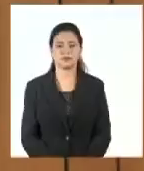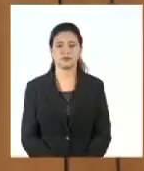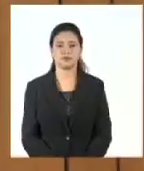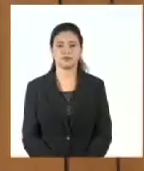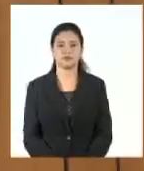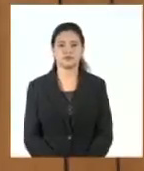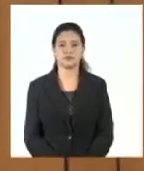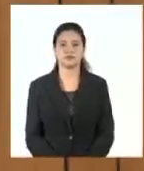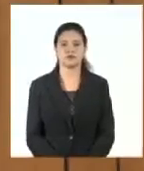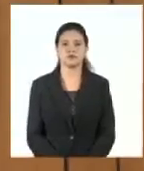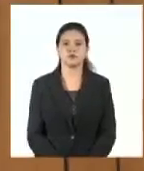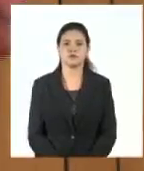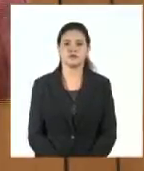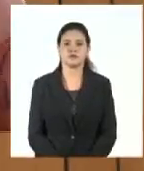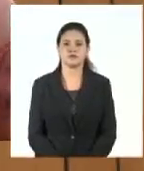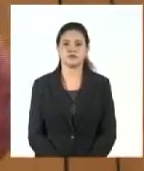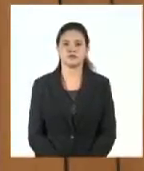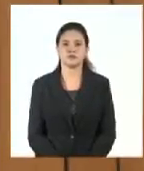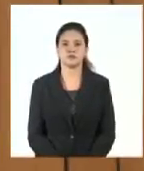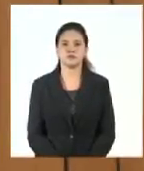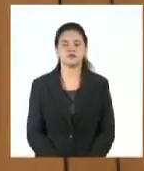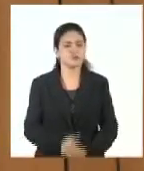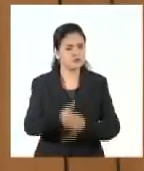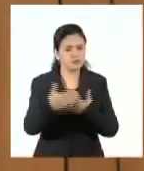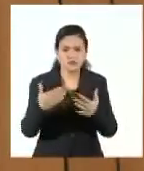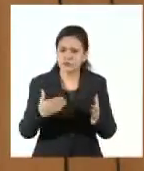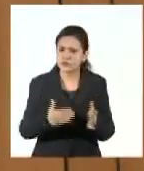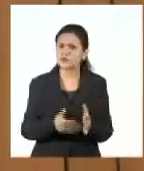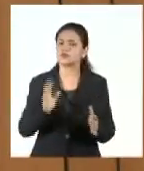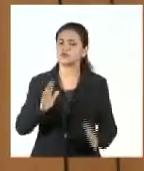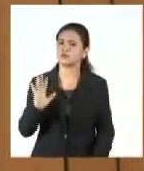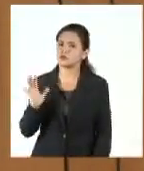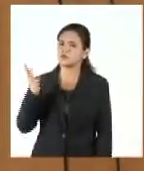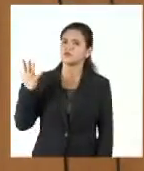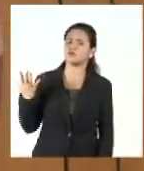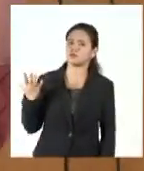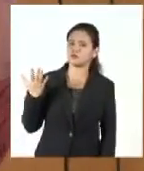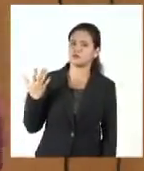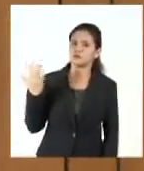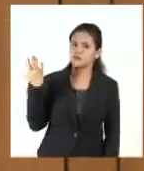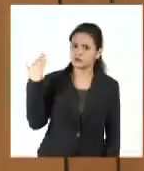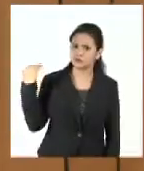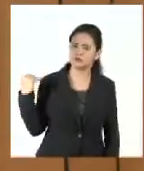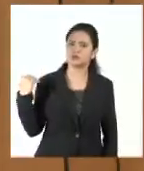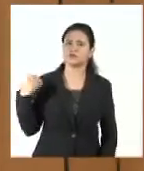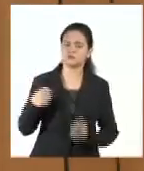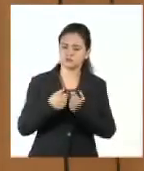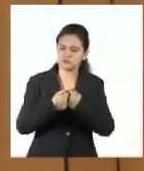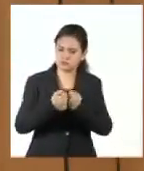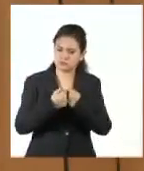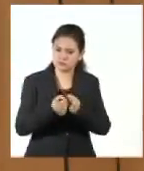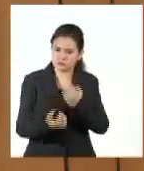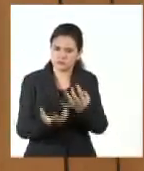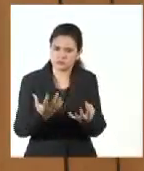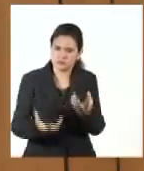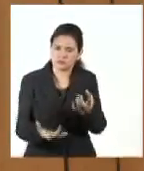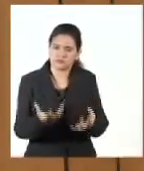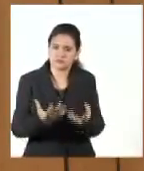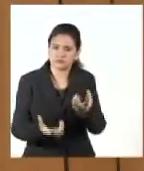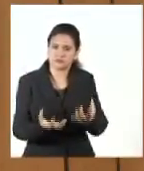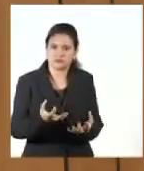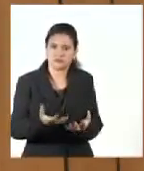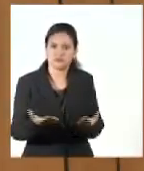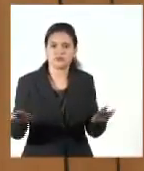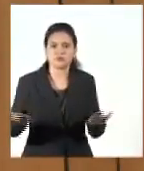Julgou tanto tudo o que aconteceu na gestão passada, com os ônibus, com os incêndios a ônibus. Agora eu não vejo